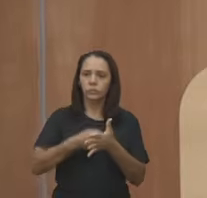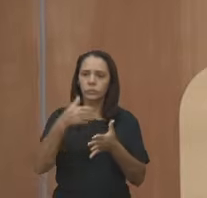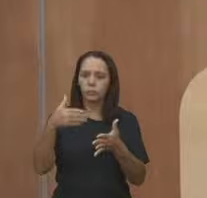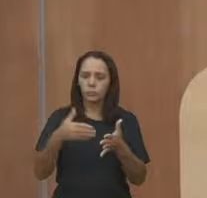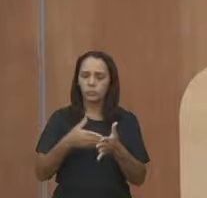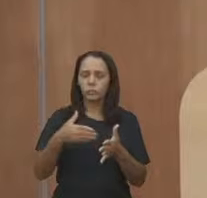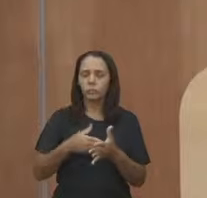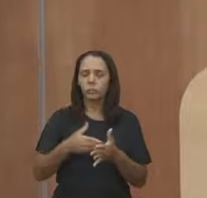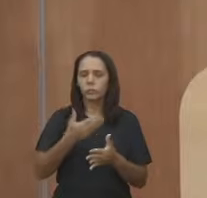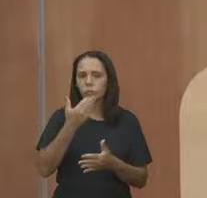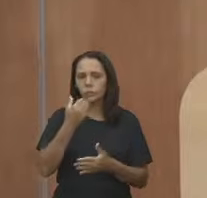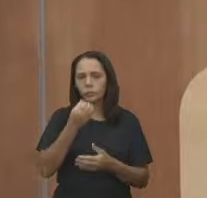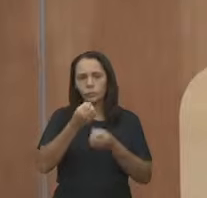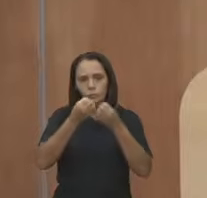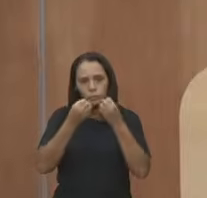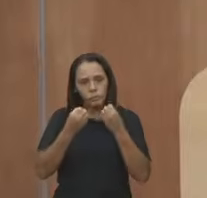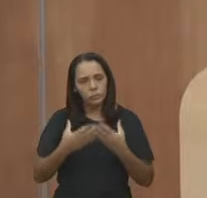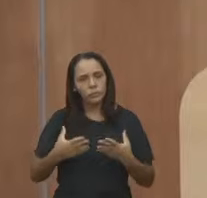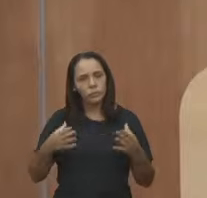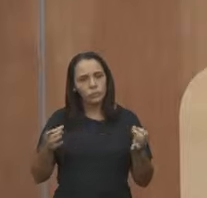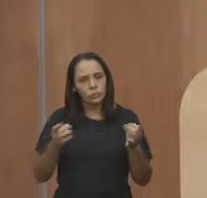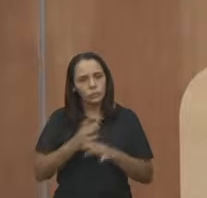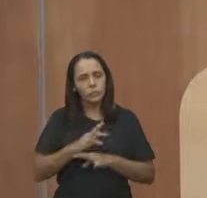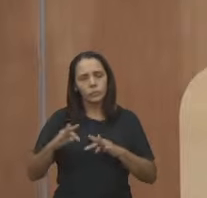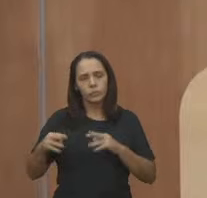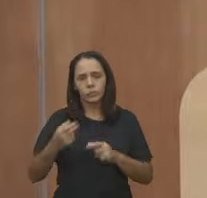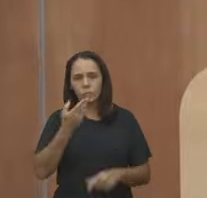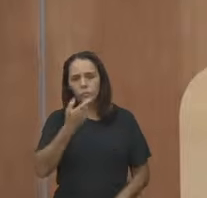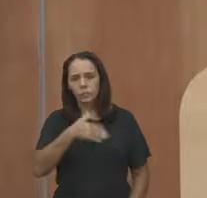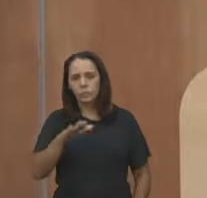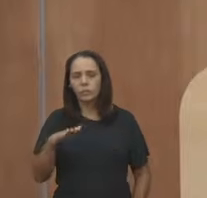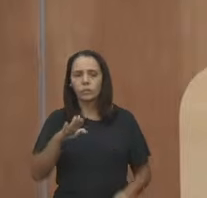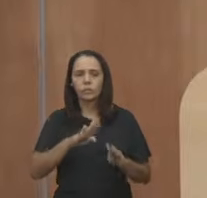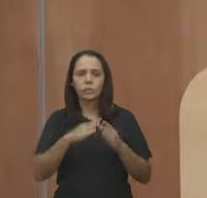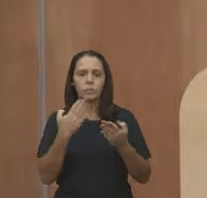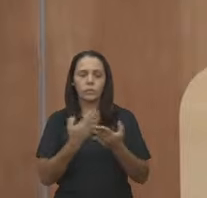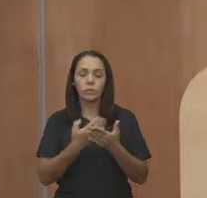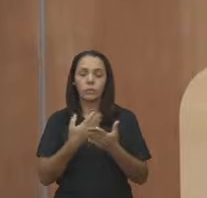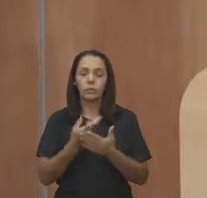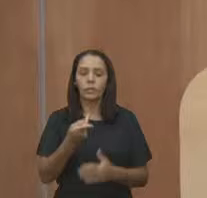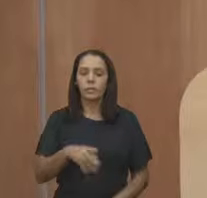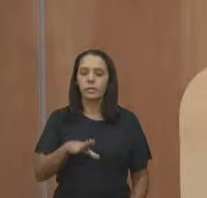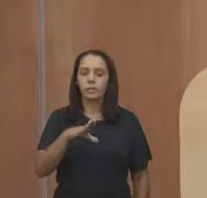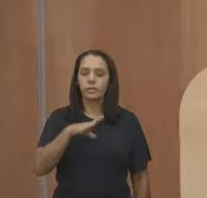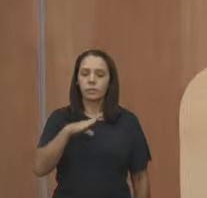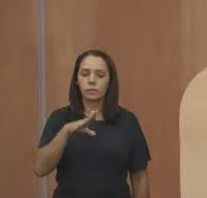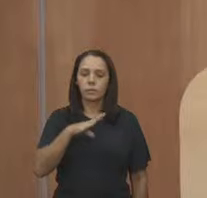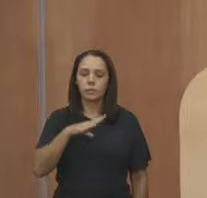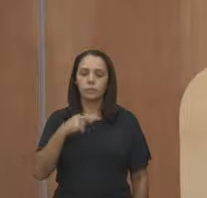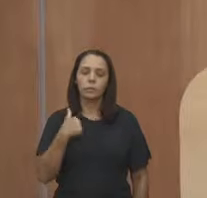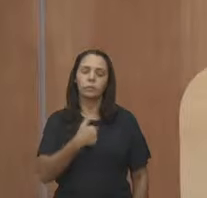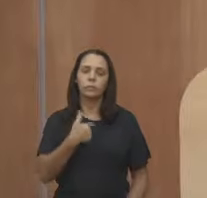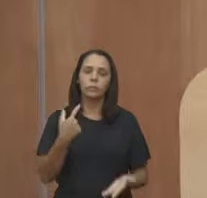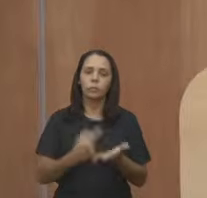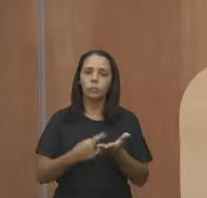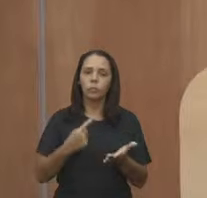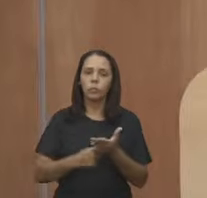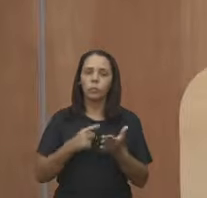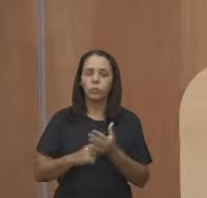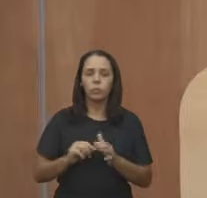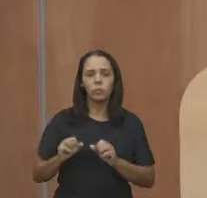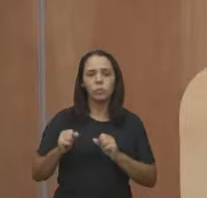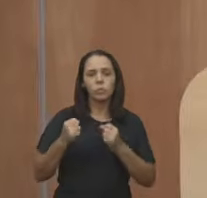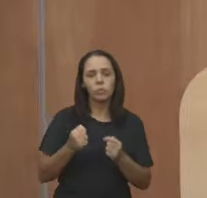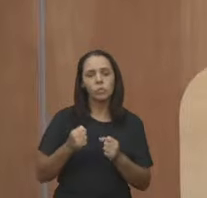prato bom, um prato completo para todas as crianças de Jacareí, porque esse é nosso compromisso, lutar pelo bem do povo de Jacareí e pelo investimento no nosso